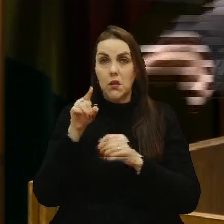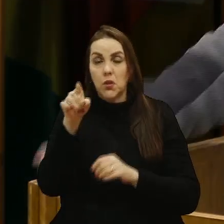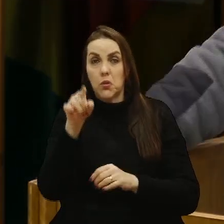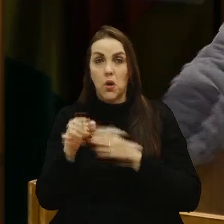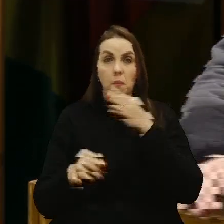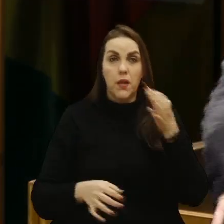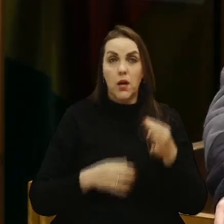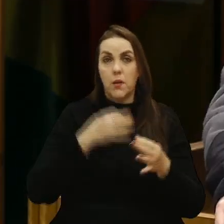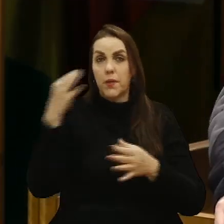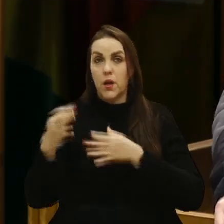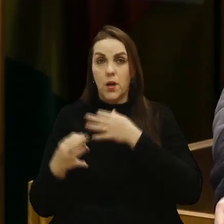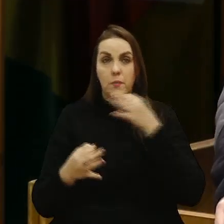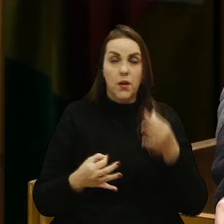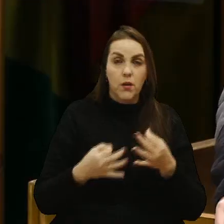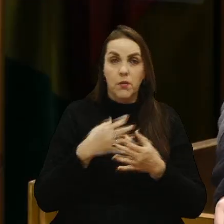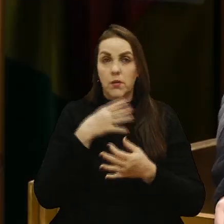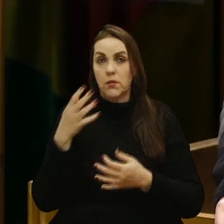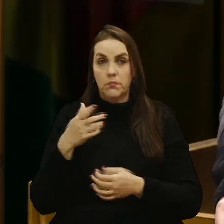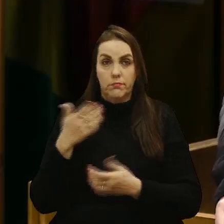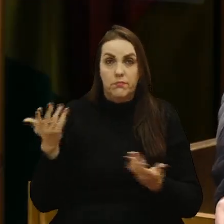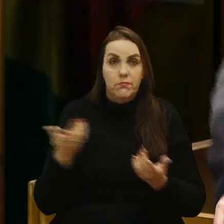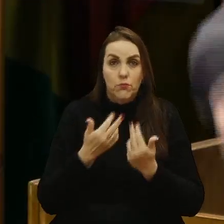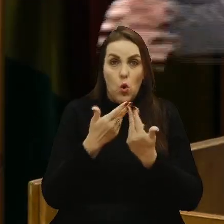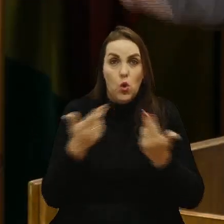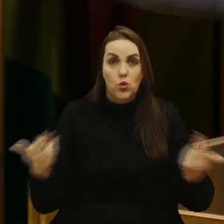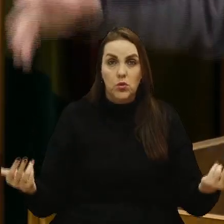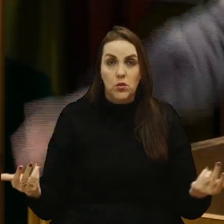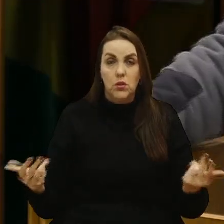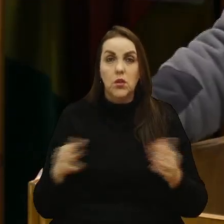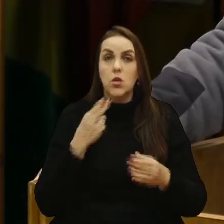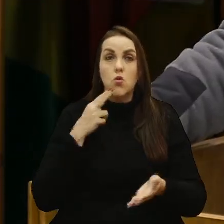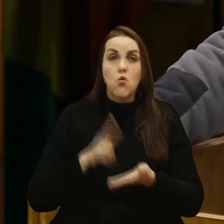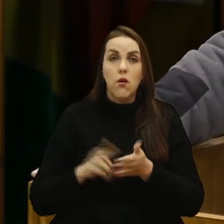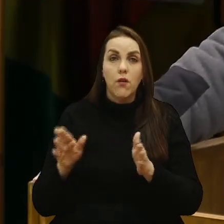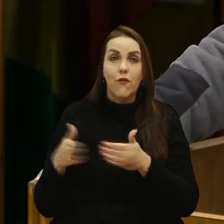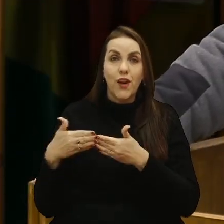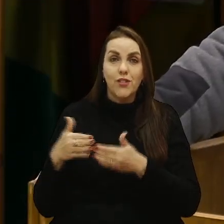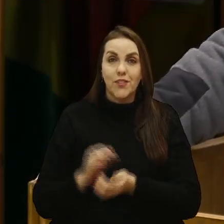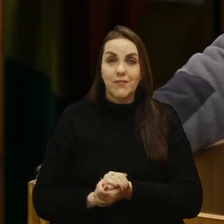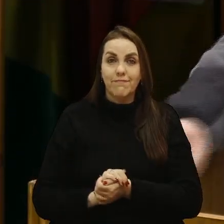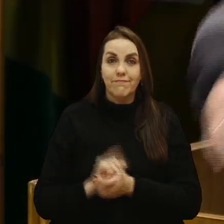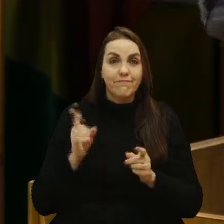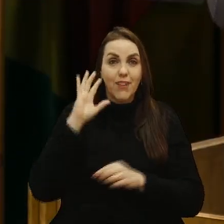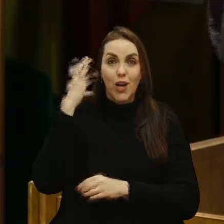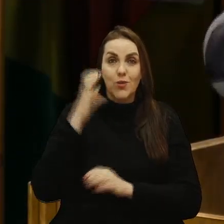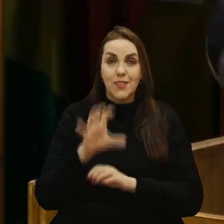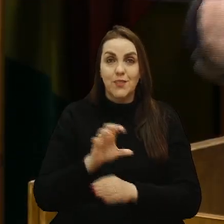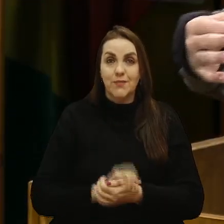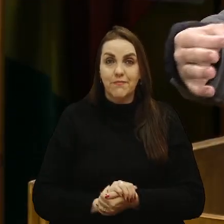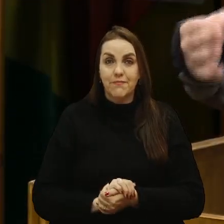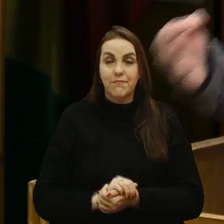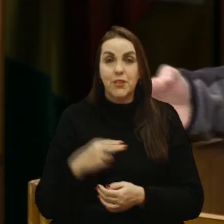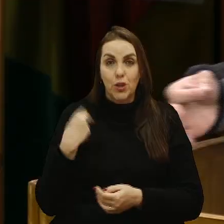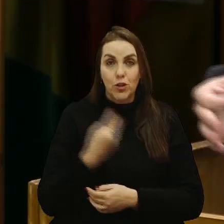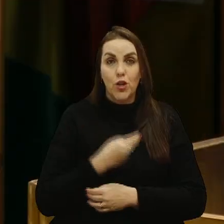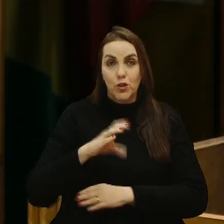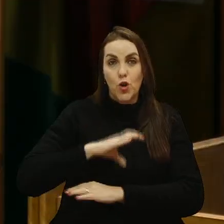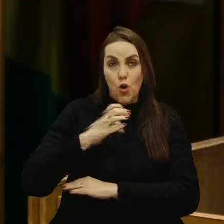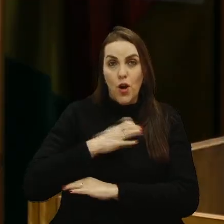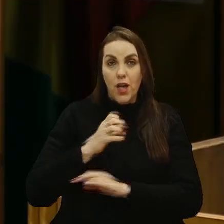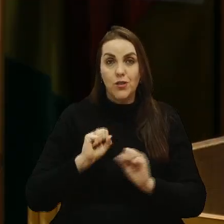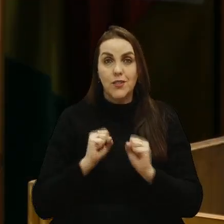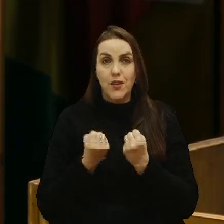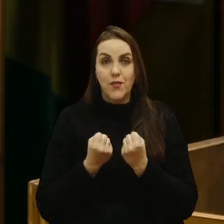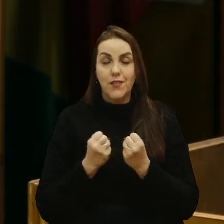senhor, o vereador Santo Fatinel com as dele, o Lucas com as dele, e o Correio fecha. É isso que acontece. Então, que nós tenhamos coragem de defender